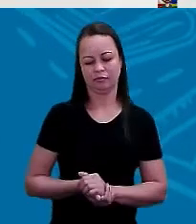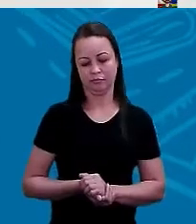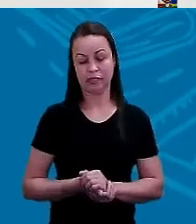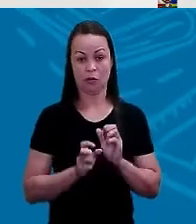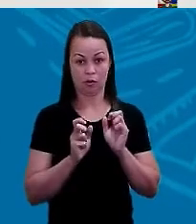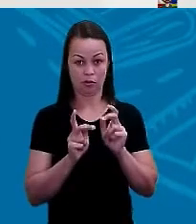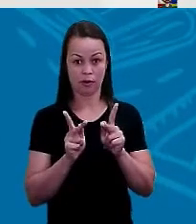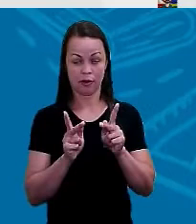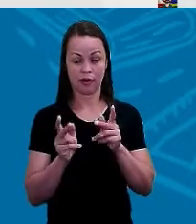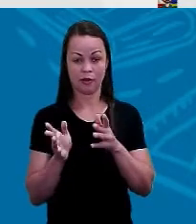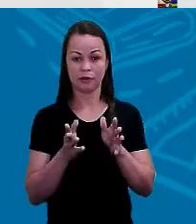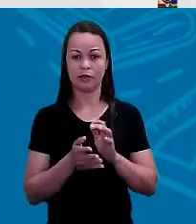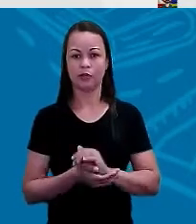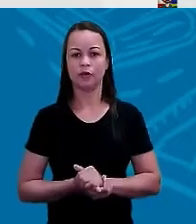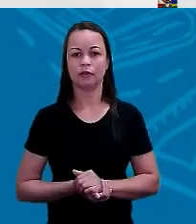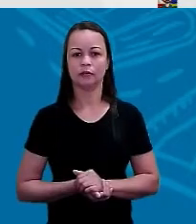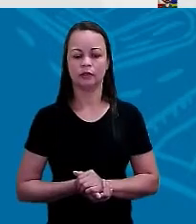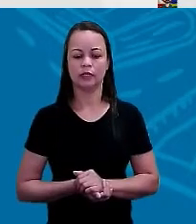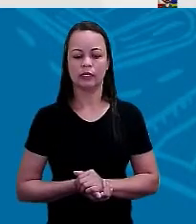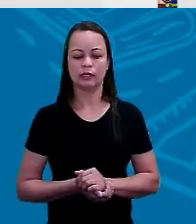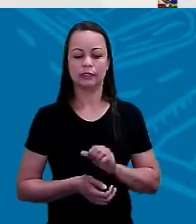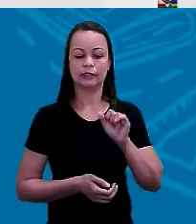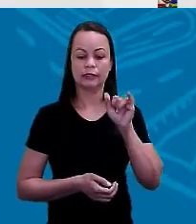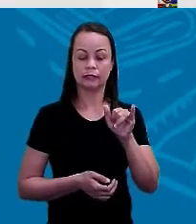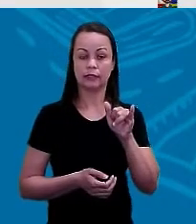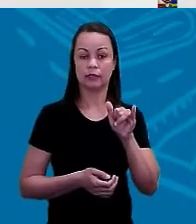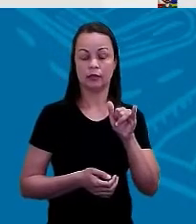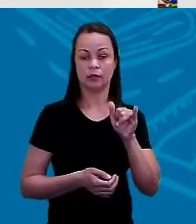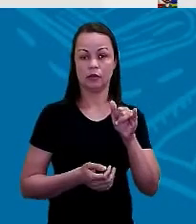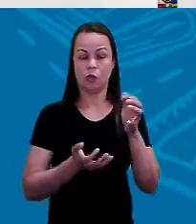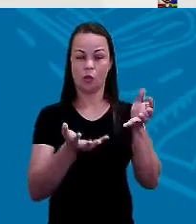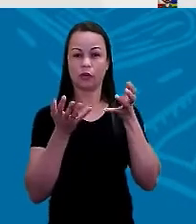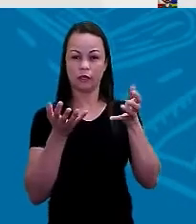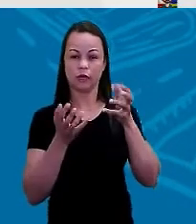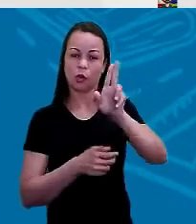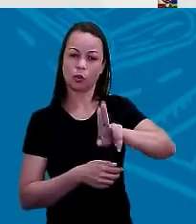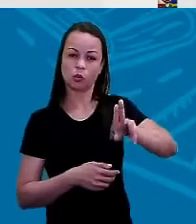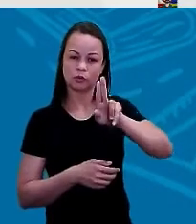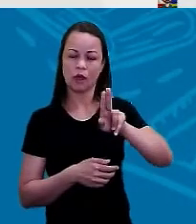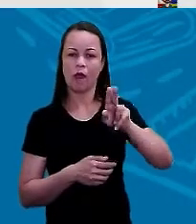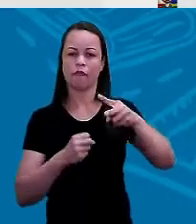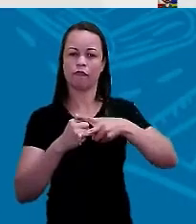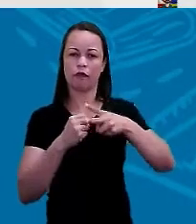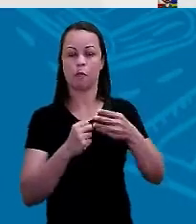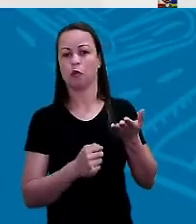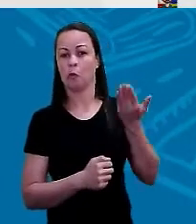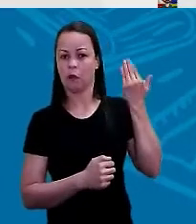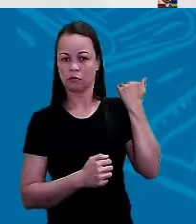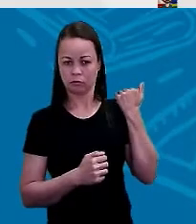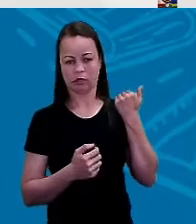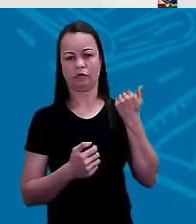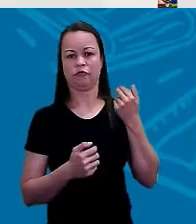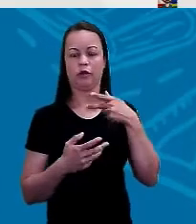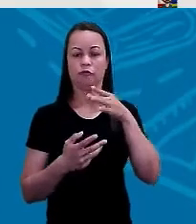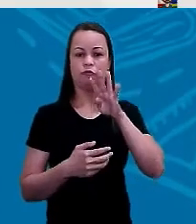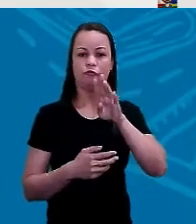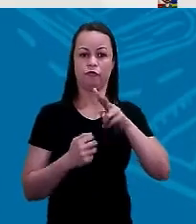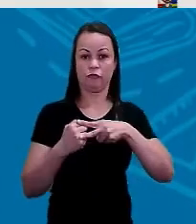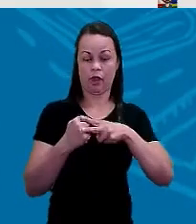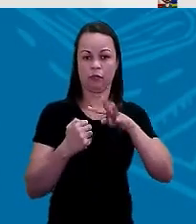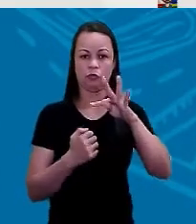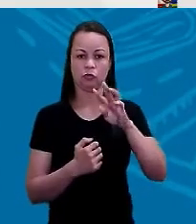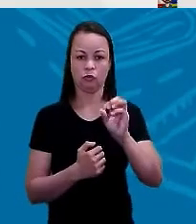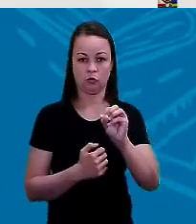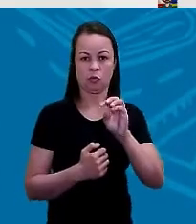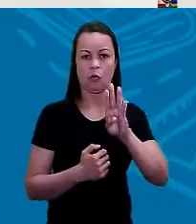Então, se eu quero usar verbos no passado, falando do verbo to be, eu tenho que lembrar que